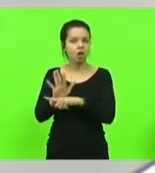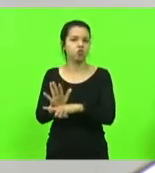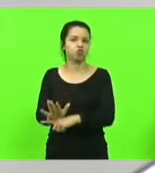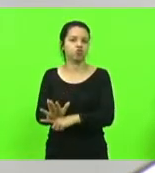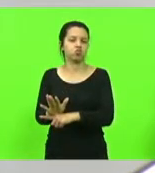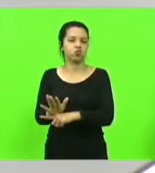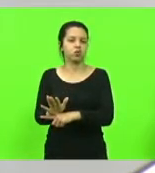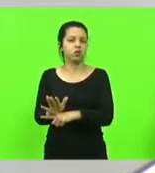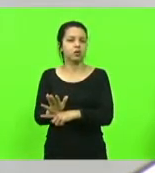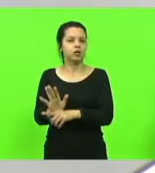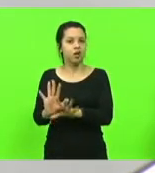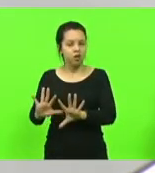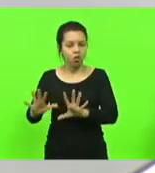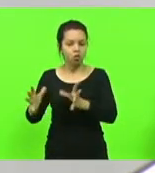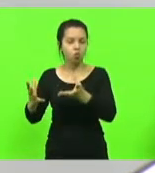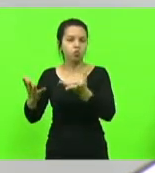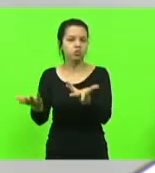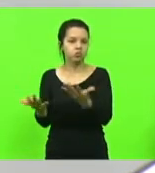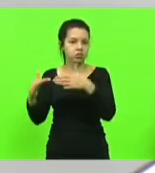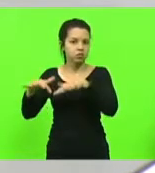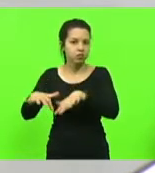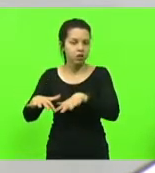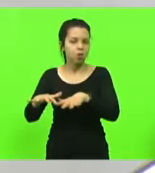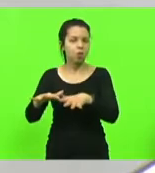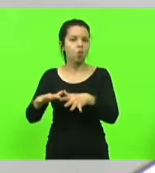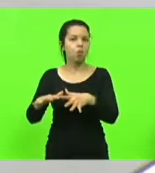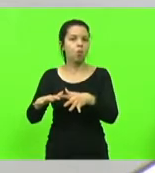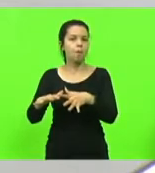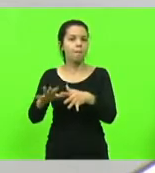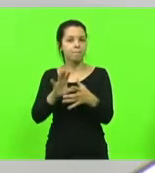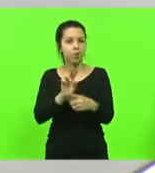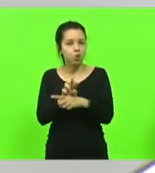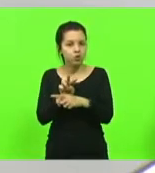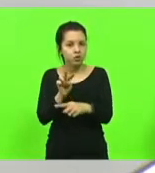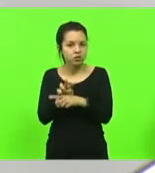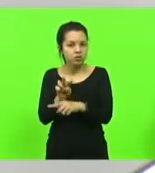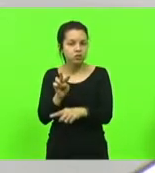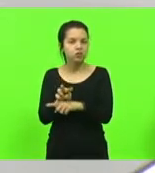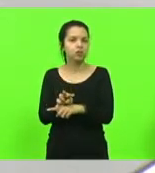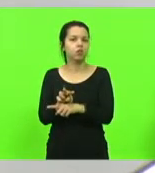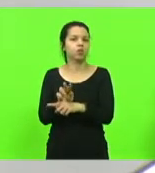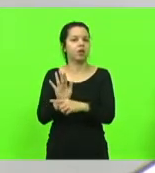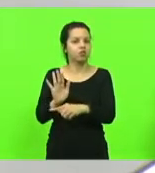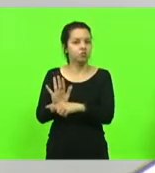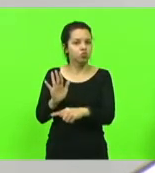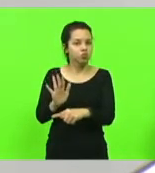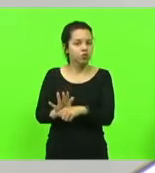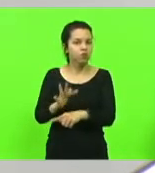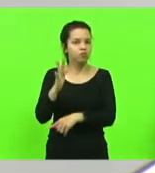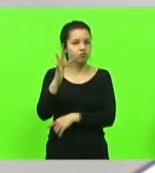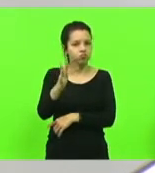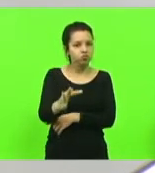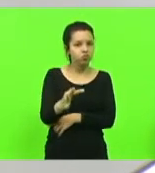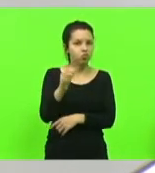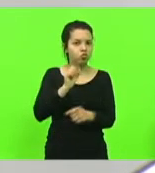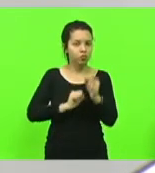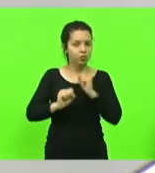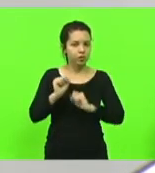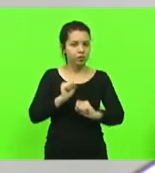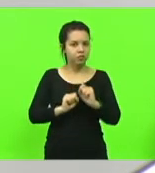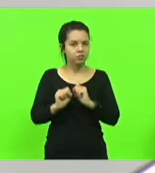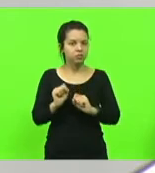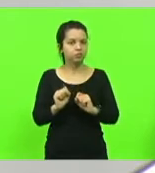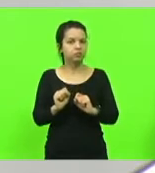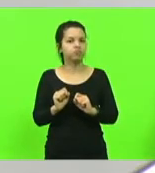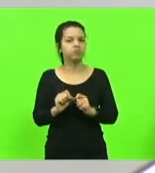de inclusão, por uma rede de proteção, de criação de perspectivas e de esperança. Eu